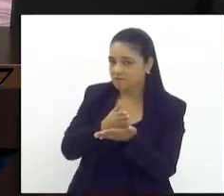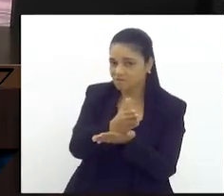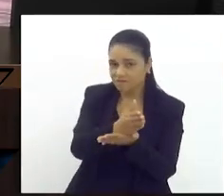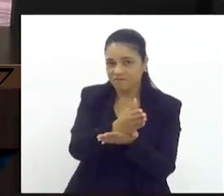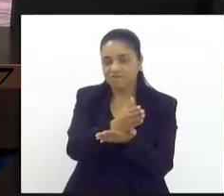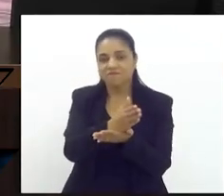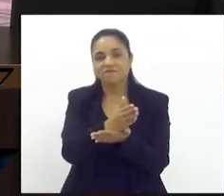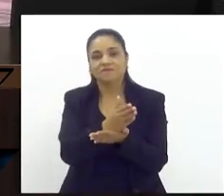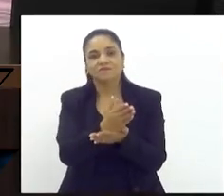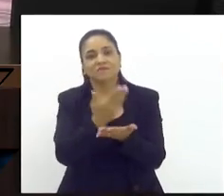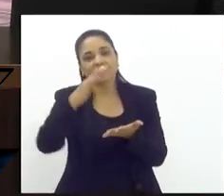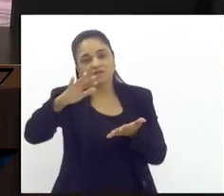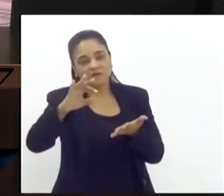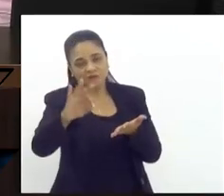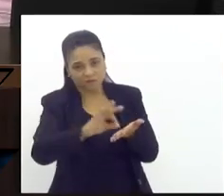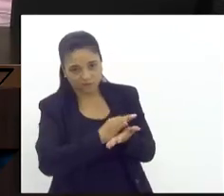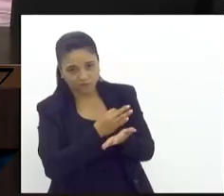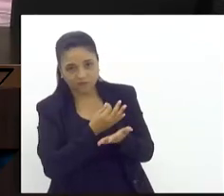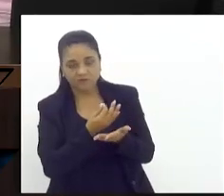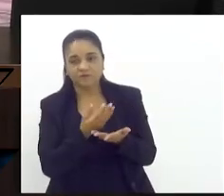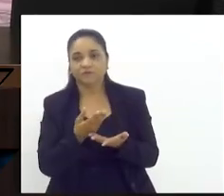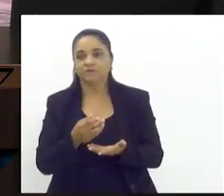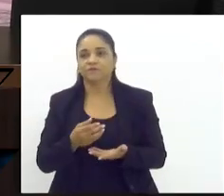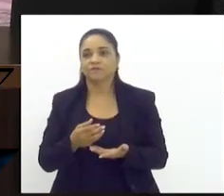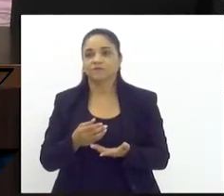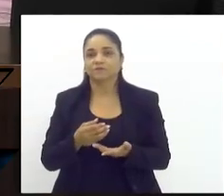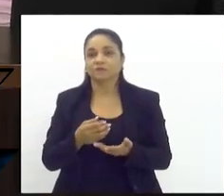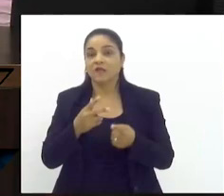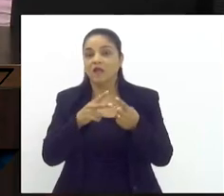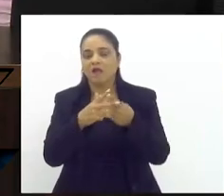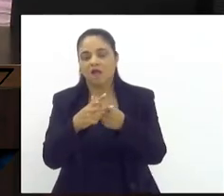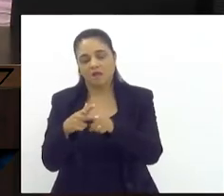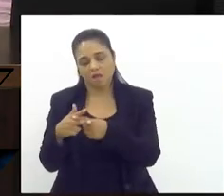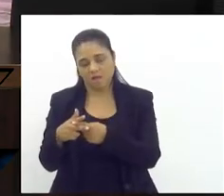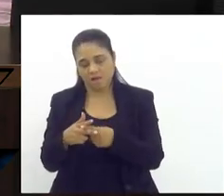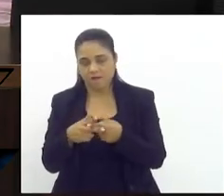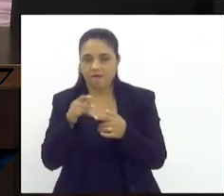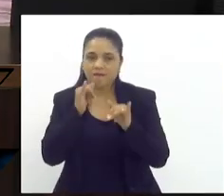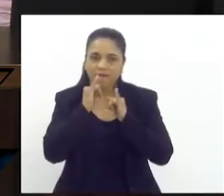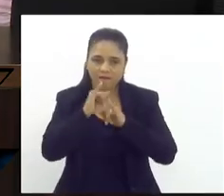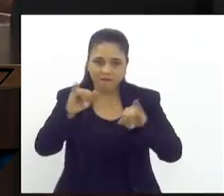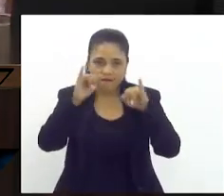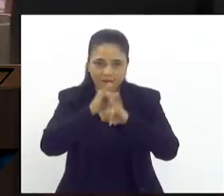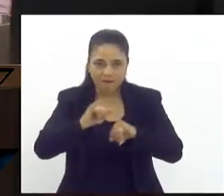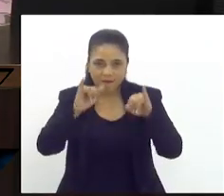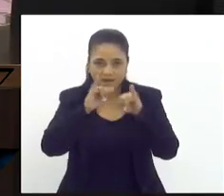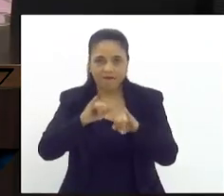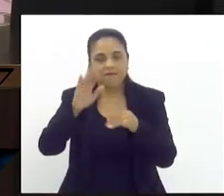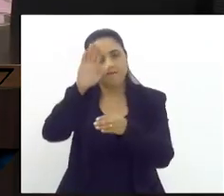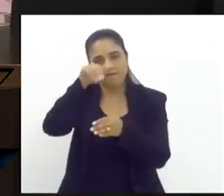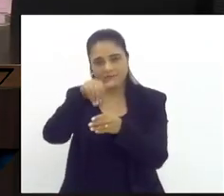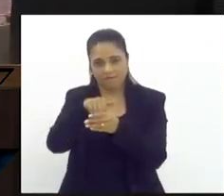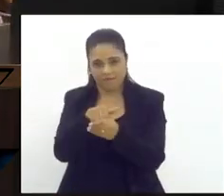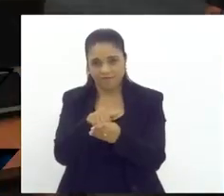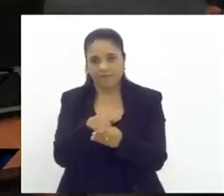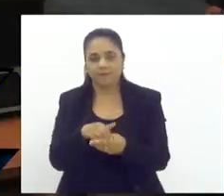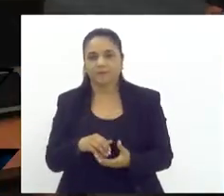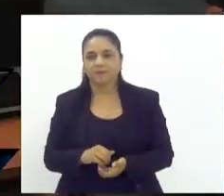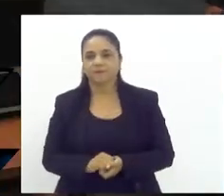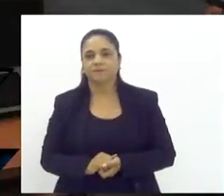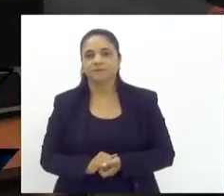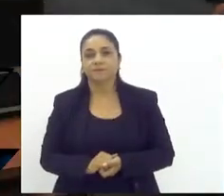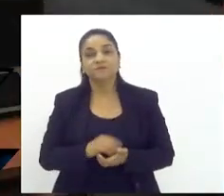aprovado vai autógrafo para declaração de voto deputado Carlos minc para declaração de voto